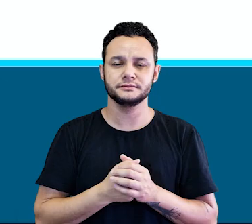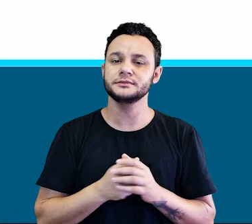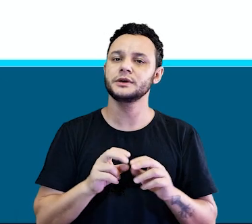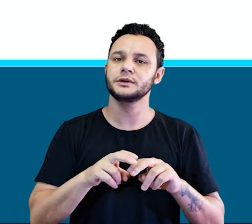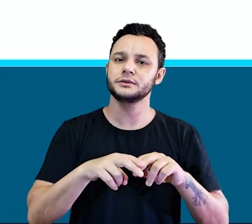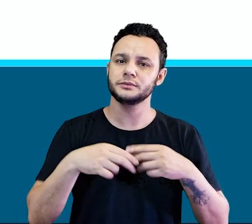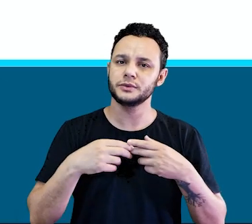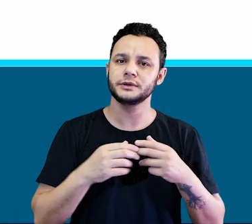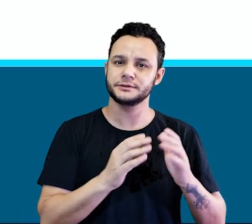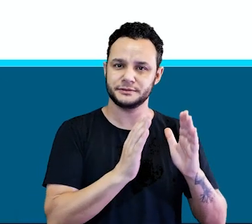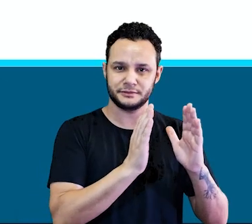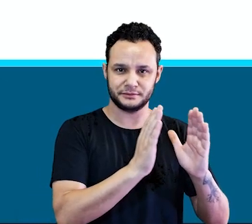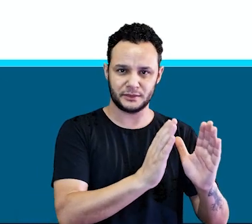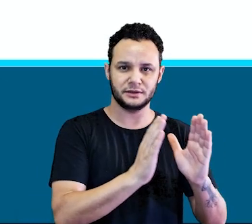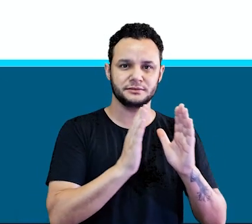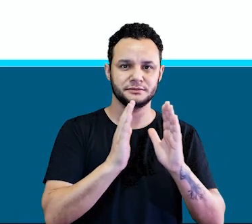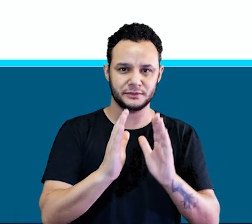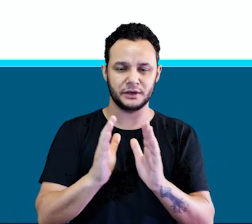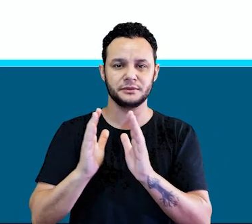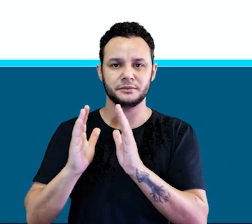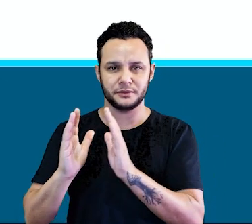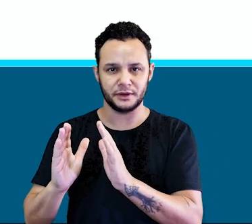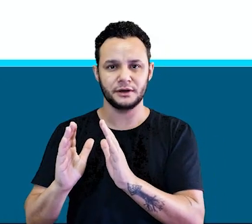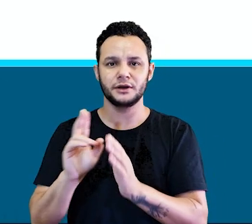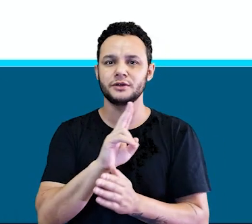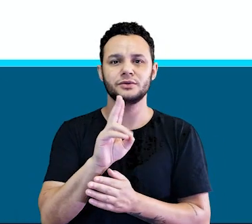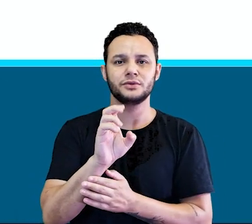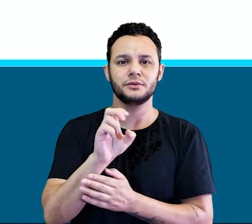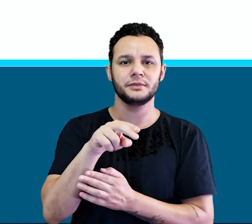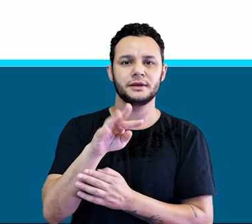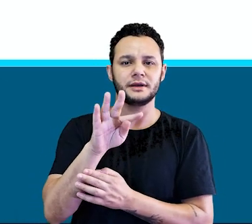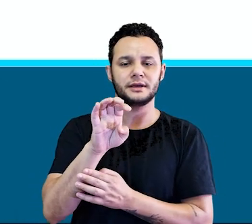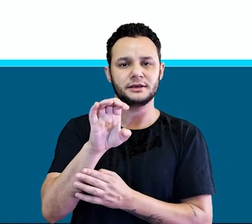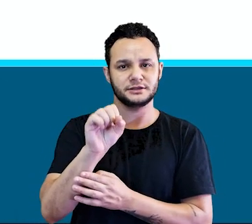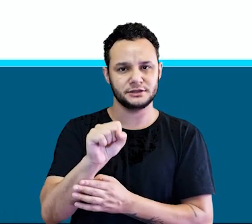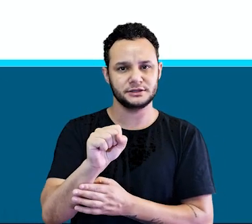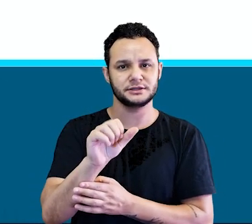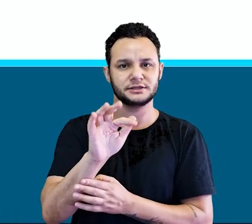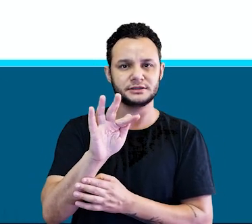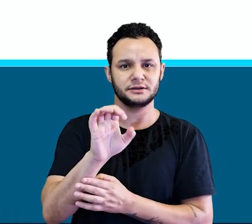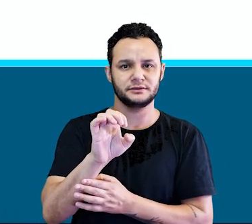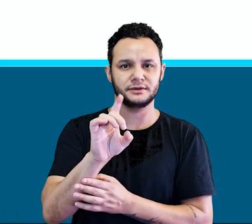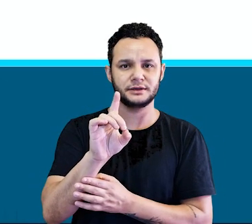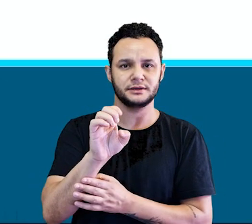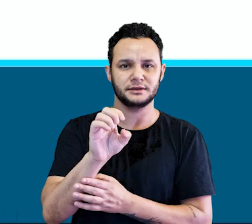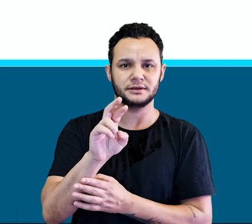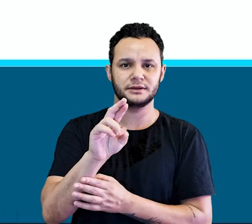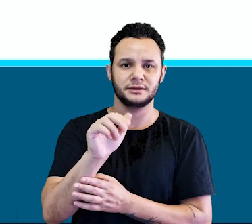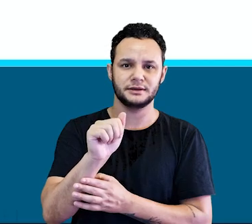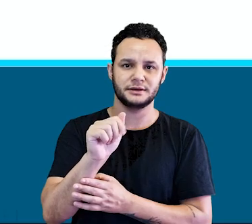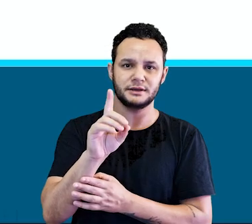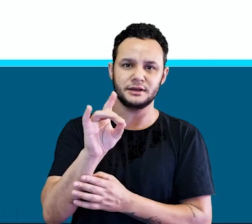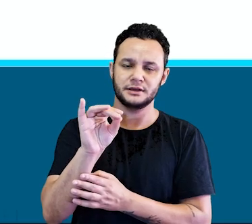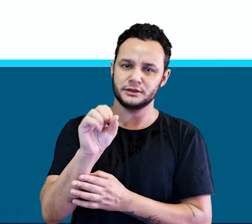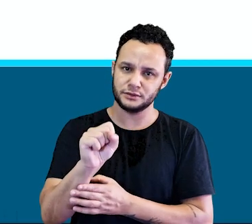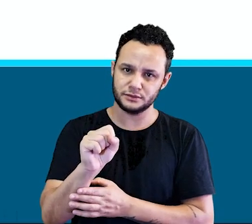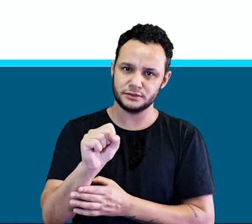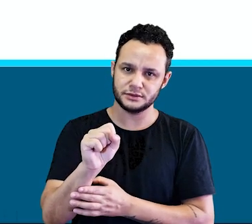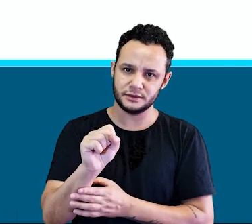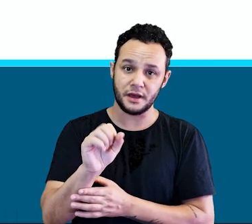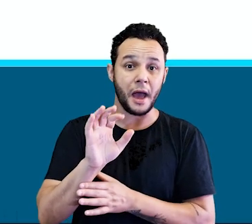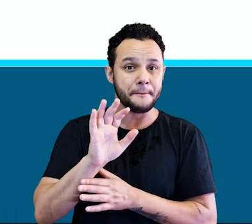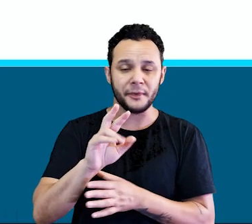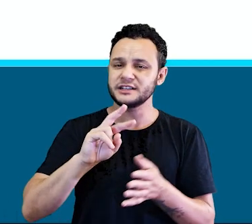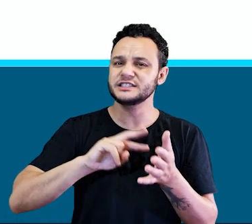um dessas partes aqui é o que a gente chama de entes federados. Mas isso não significa